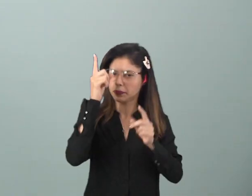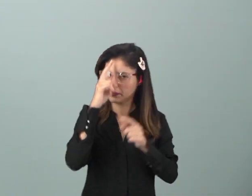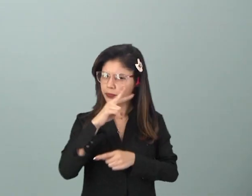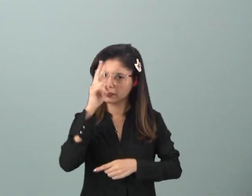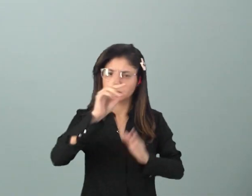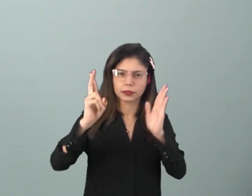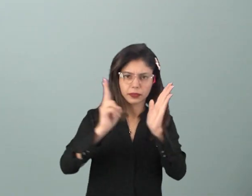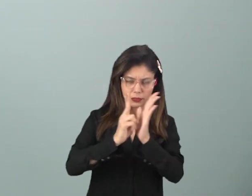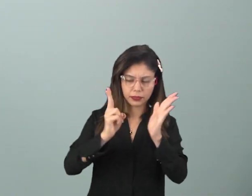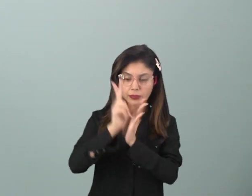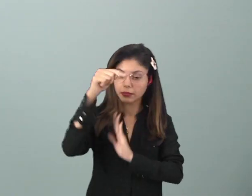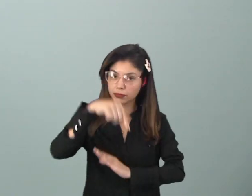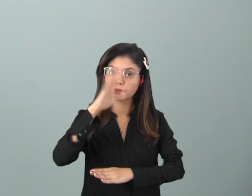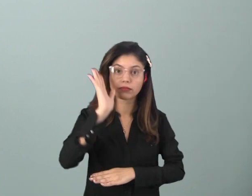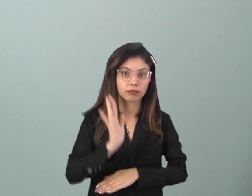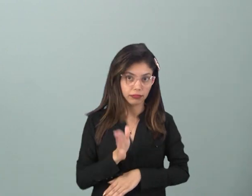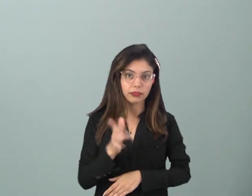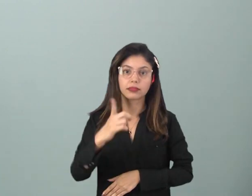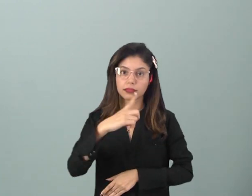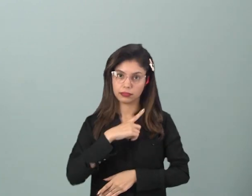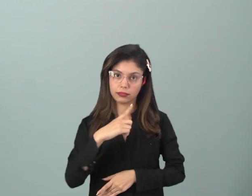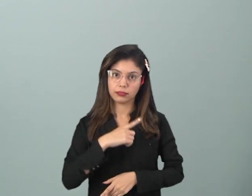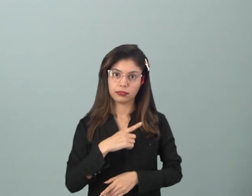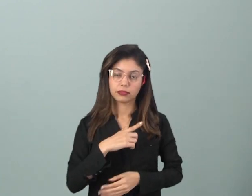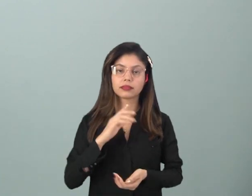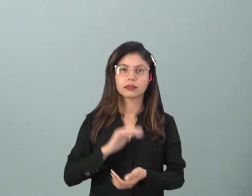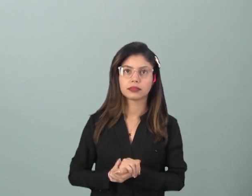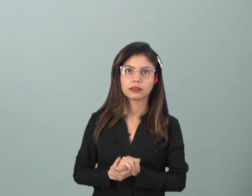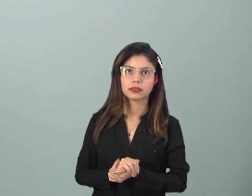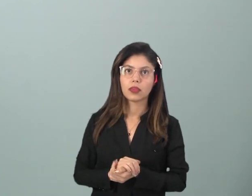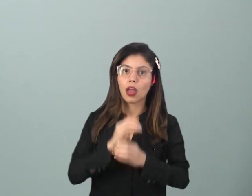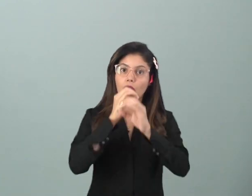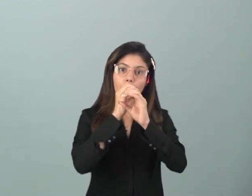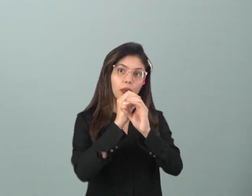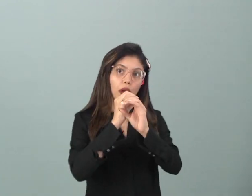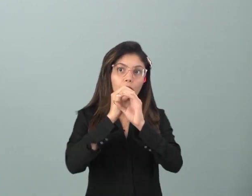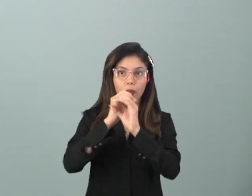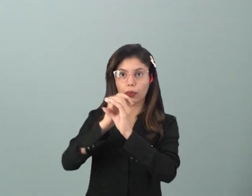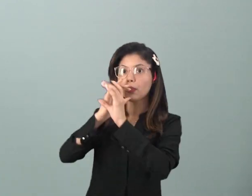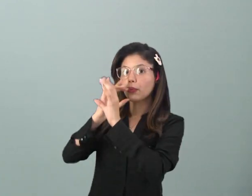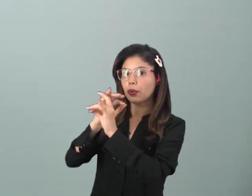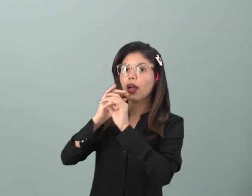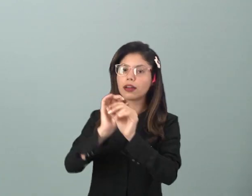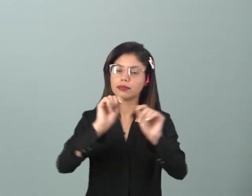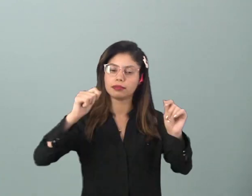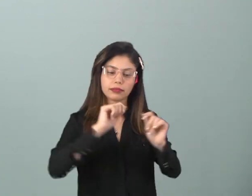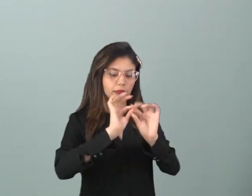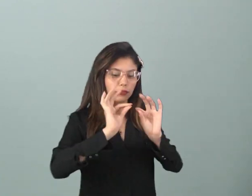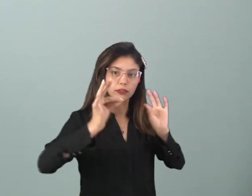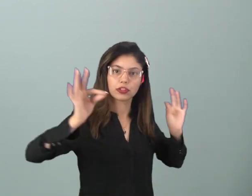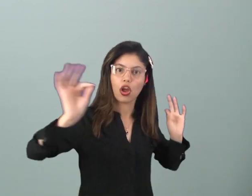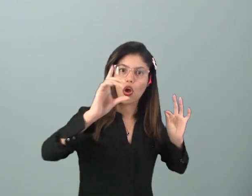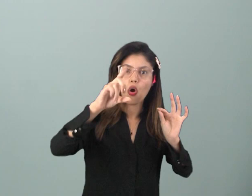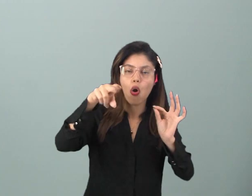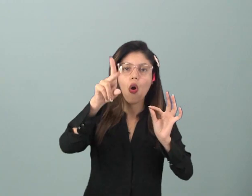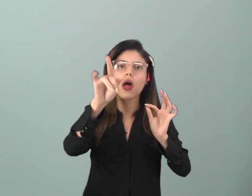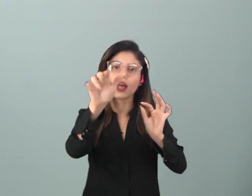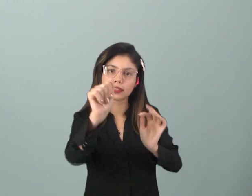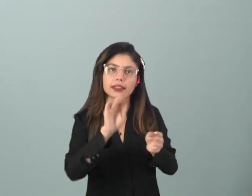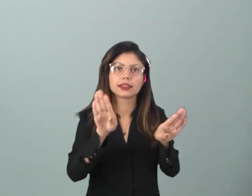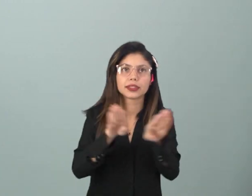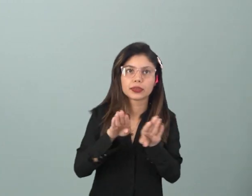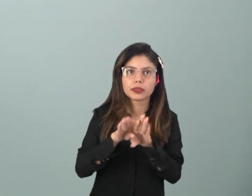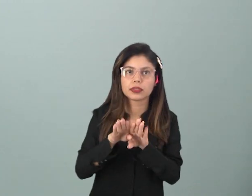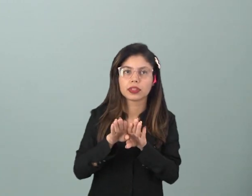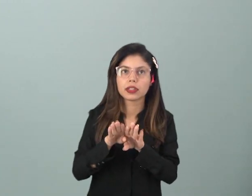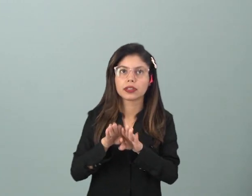que os índios que aqui estavam, eles tinham instrumentos de sopro e instrumentos de corda. E o